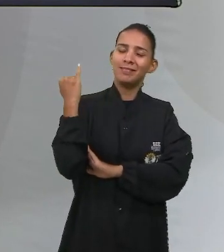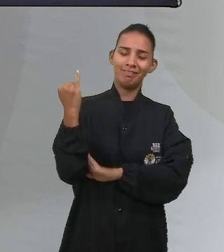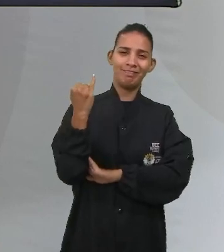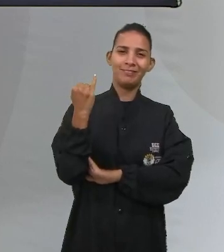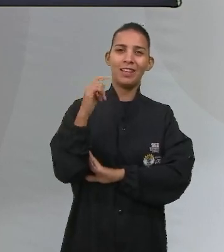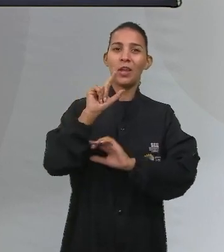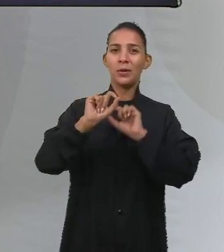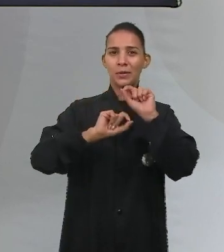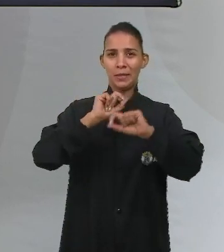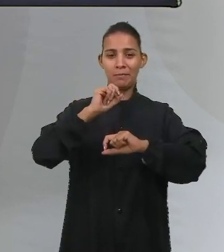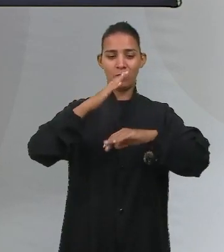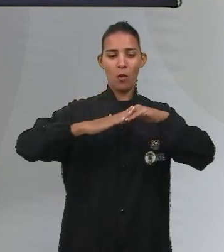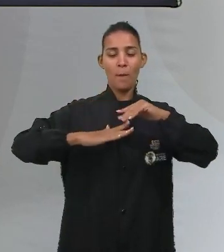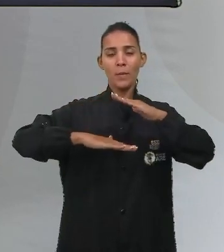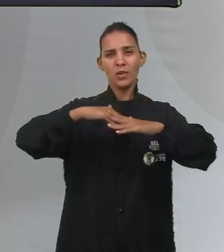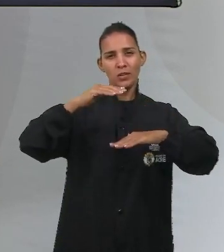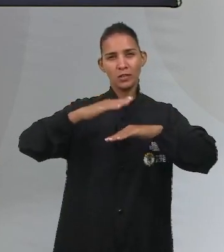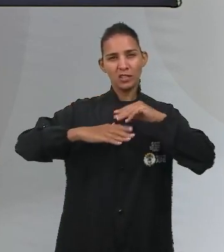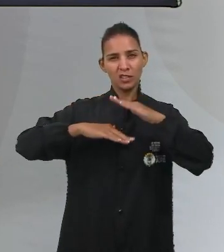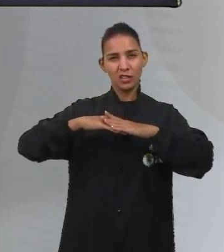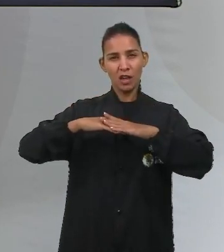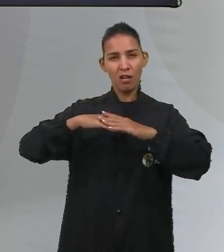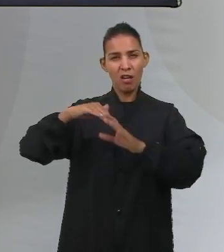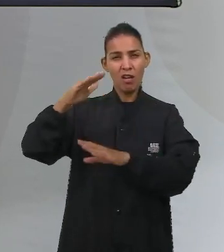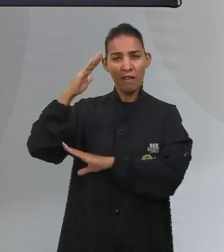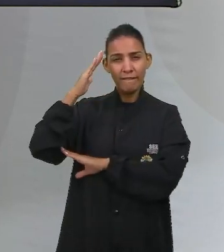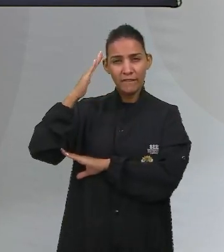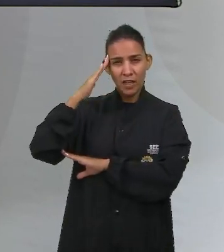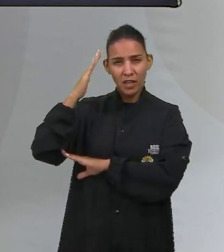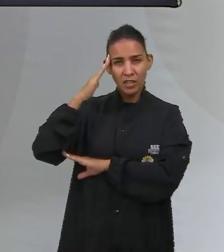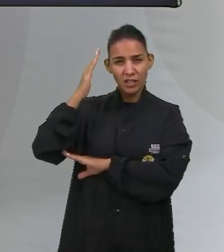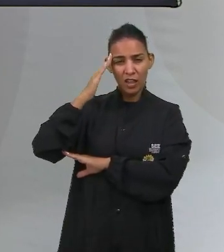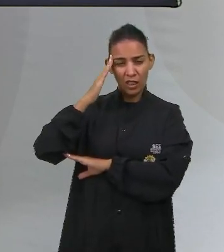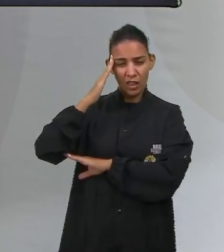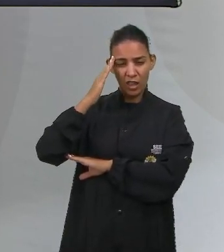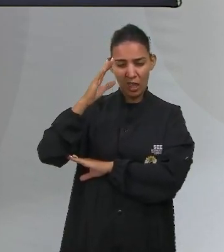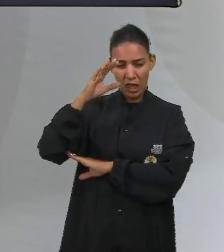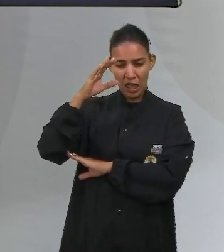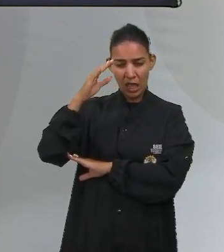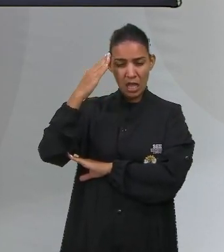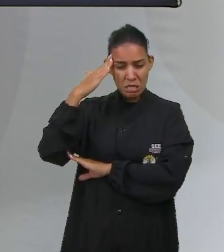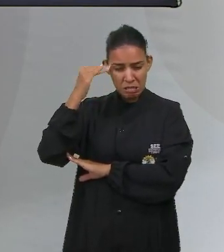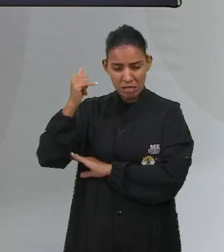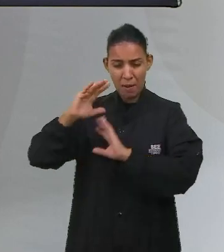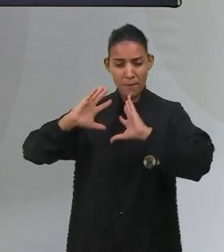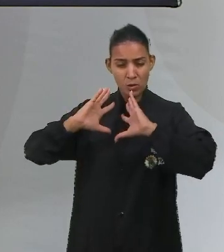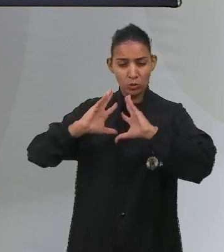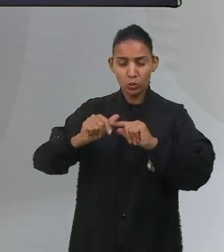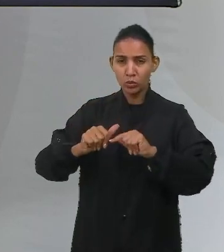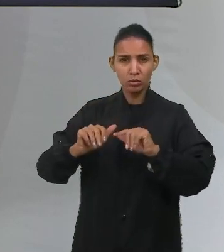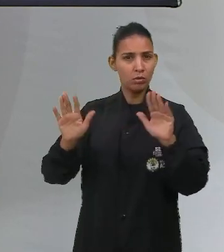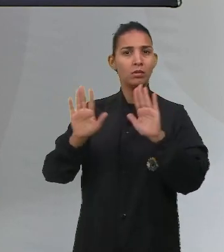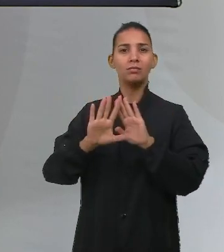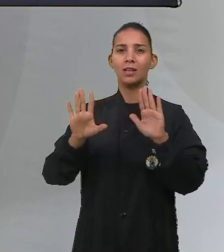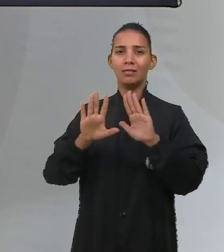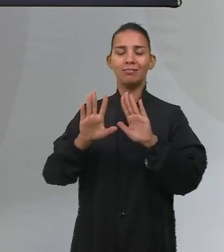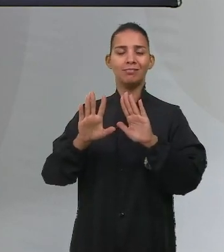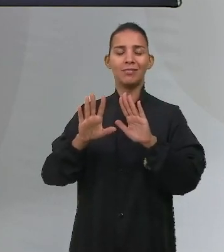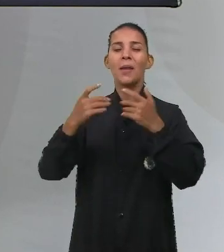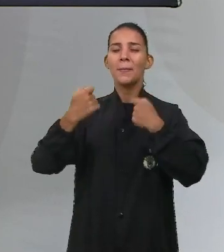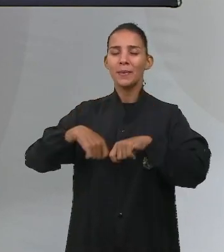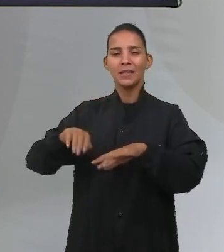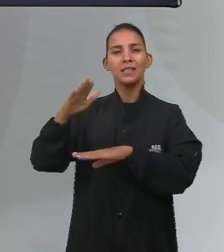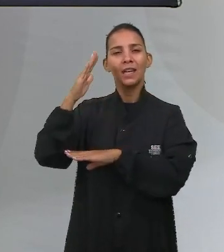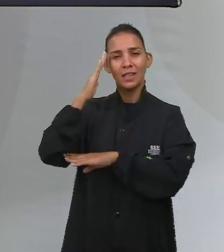profissional, ele nunca pode entender que ele já sabe de tudo, que ele não tem mais o que aprender.